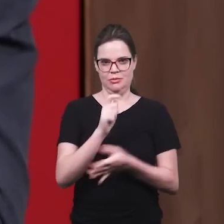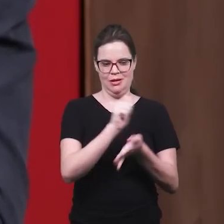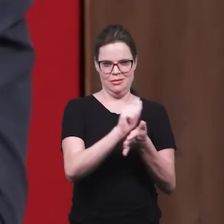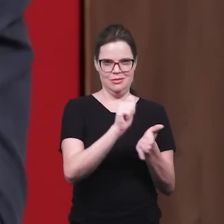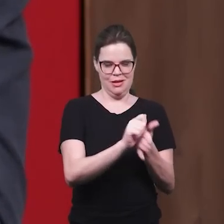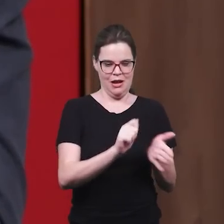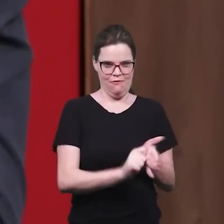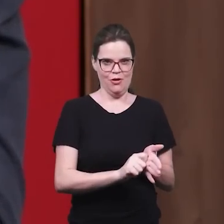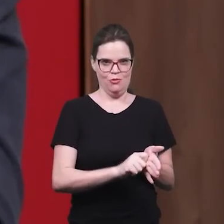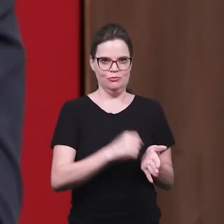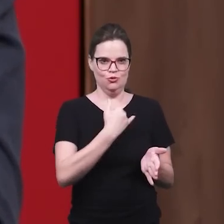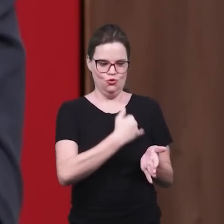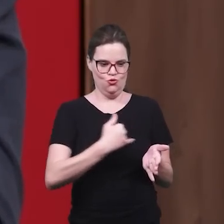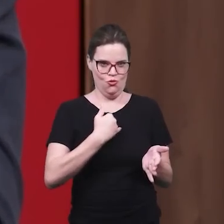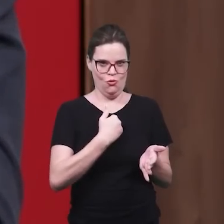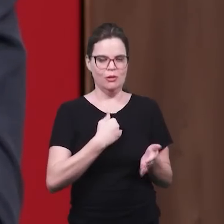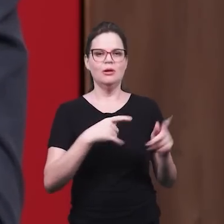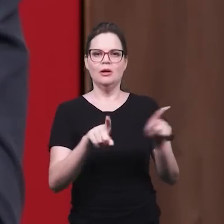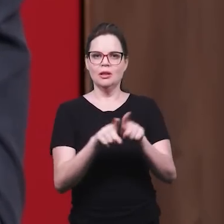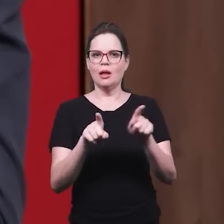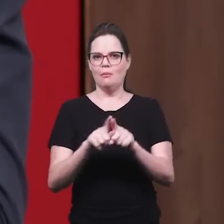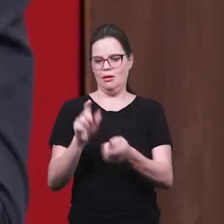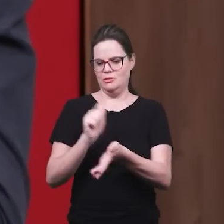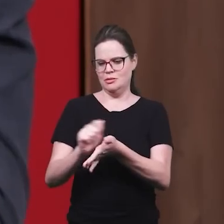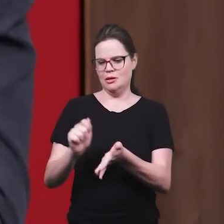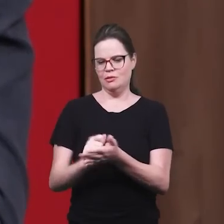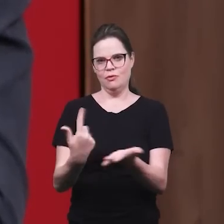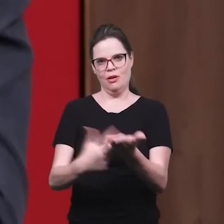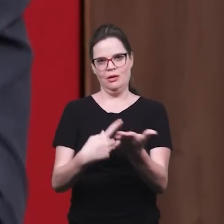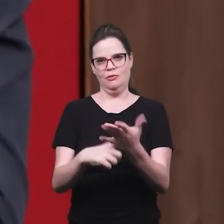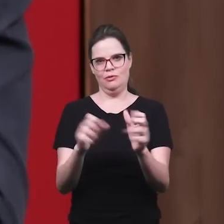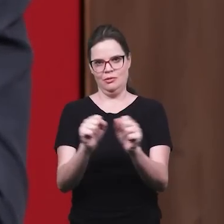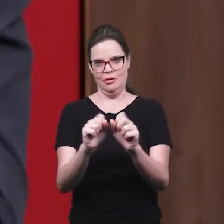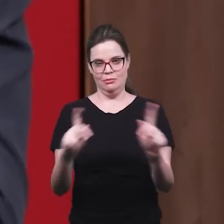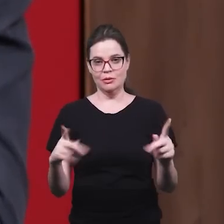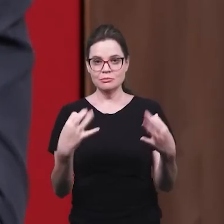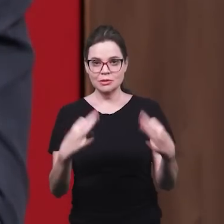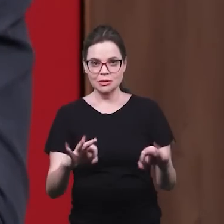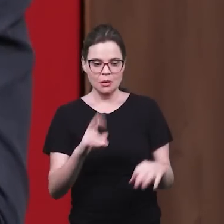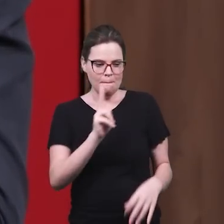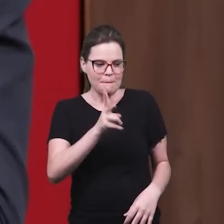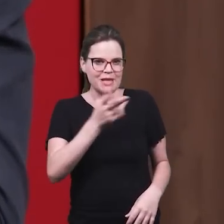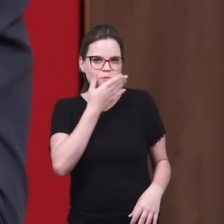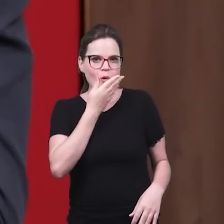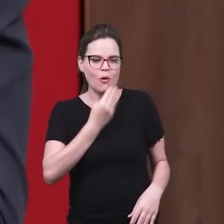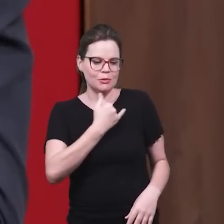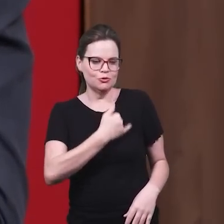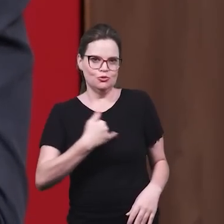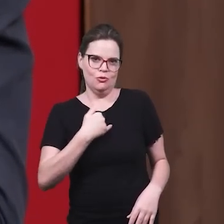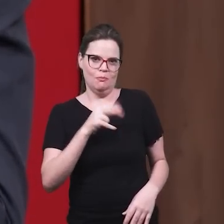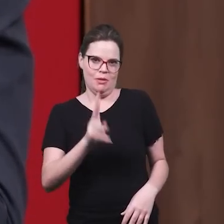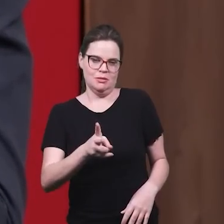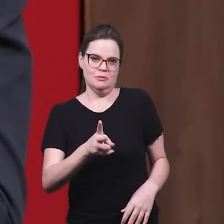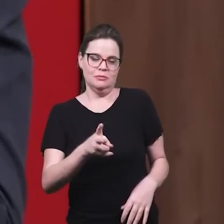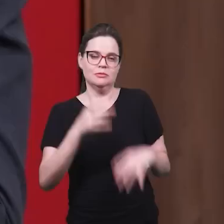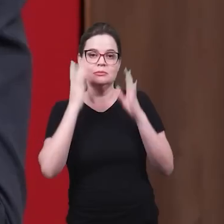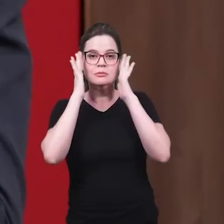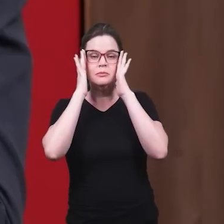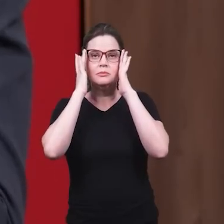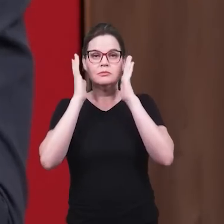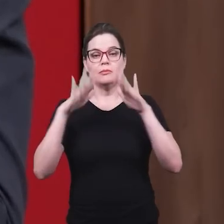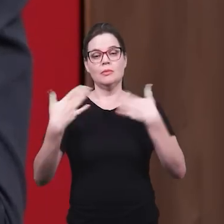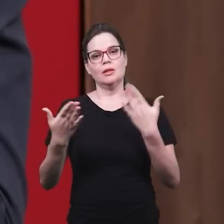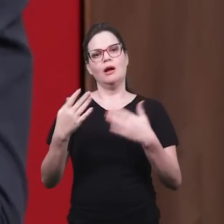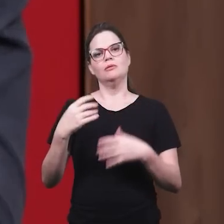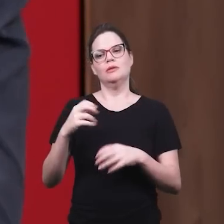foi o escritor do livro do Apocalipse. Nós vamos observar que João, ele no livro do Apocalipse, ele vai descrever o